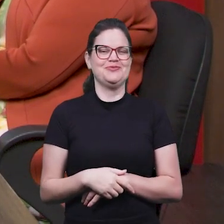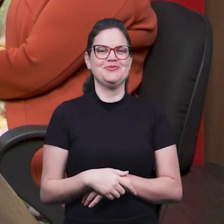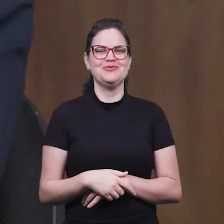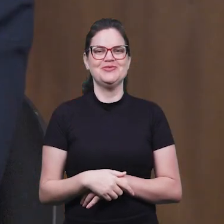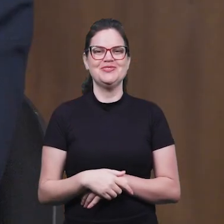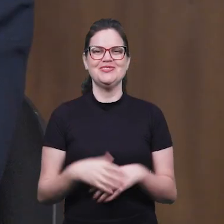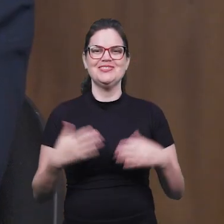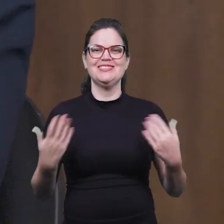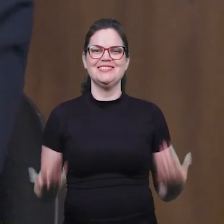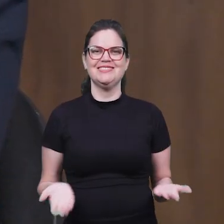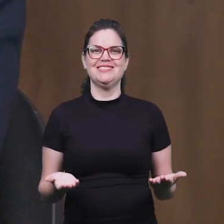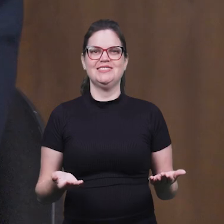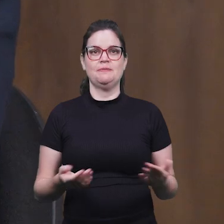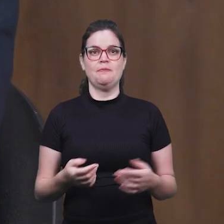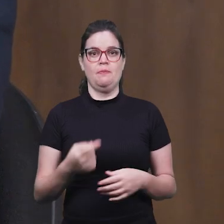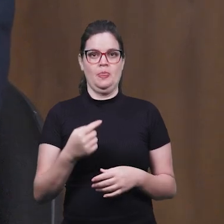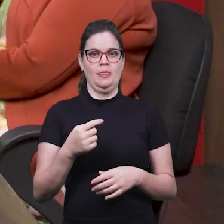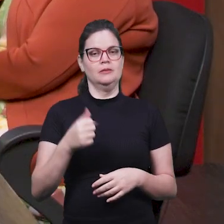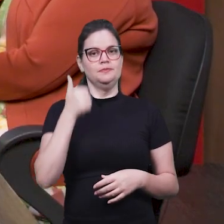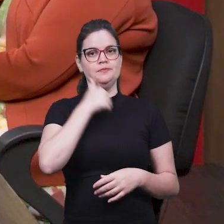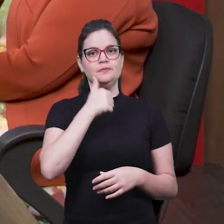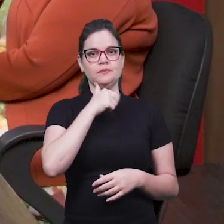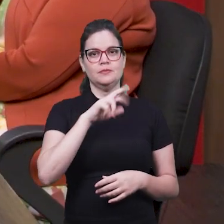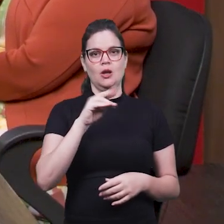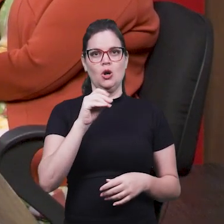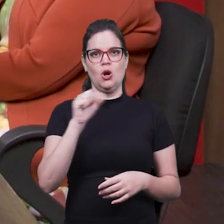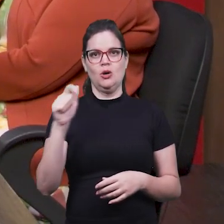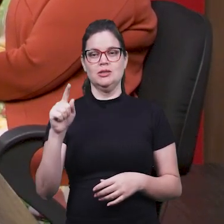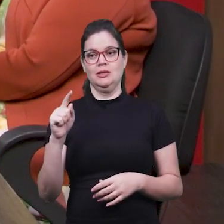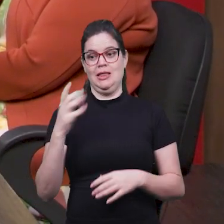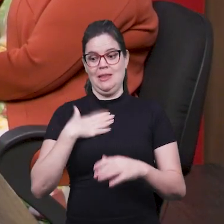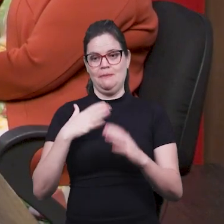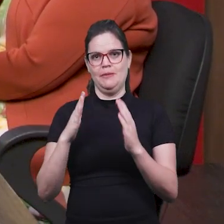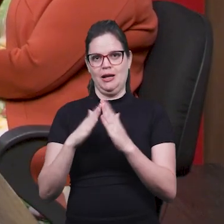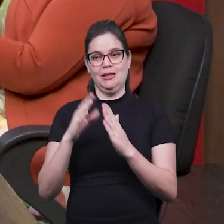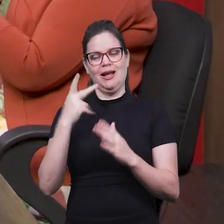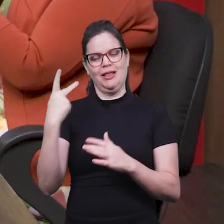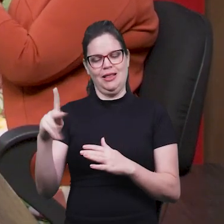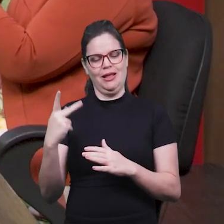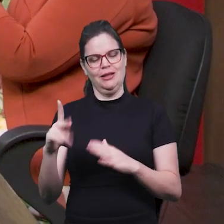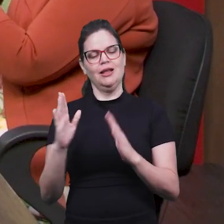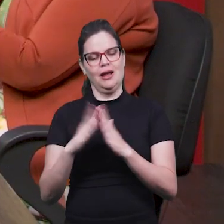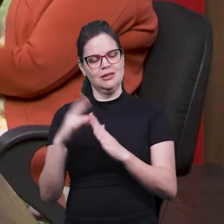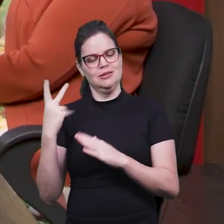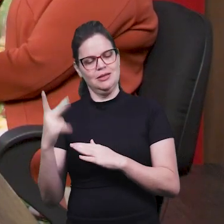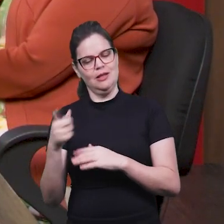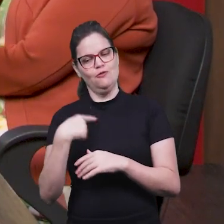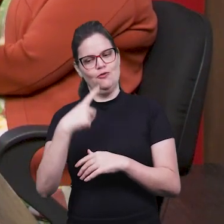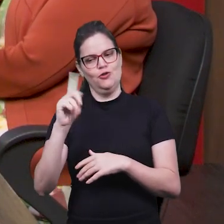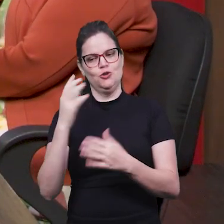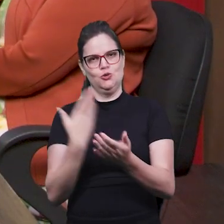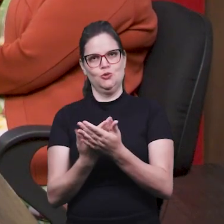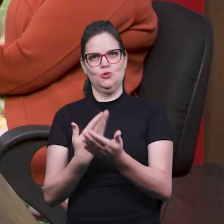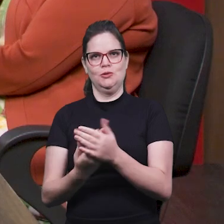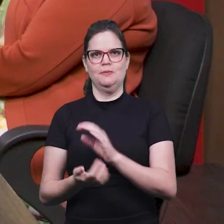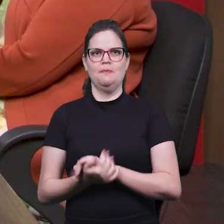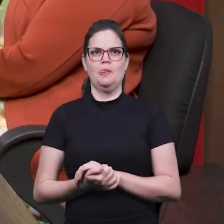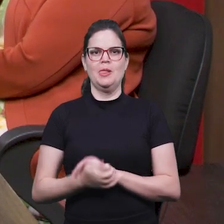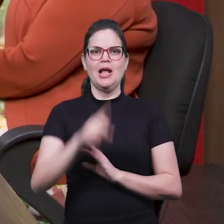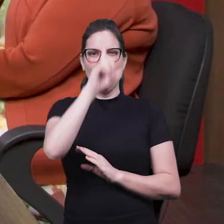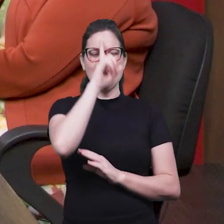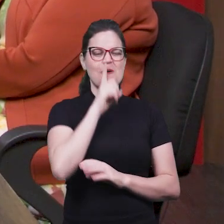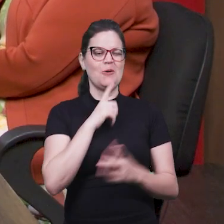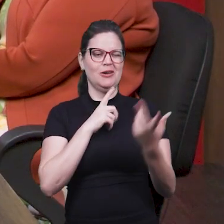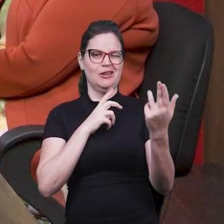ela foi estudar junto comigo e tal. Lá na minha casa. Lá na casa dela, a Rosa ia lá estudar. A Rosa. Mas eu não. É a lourinha assim, igual ela assim, tal.